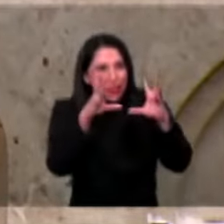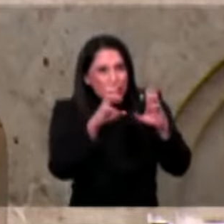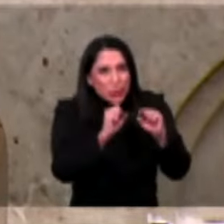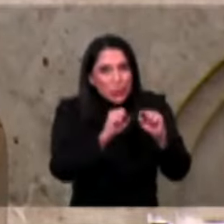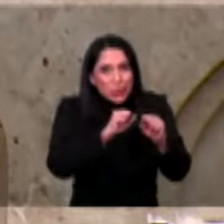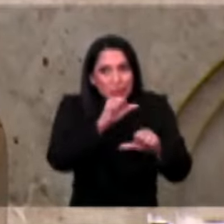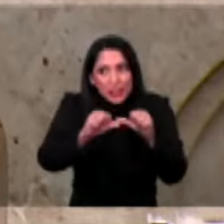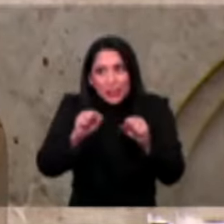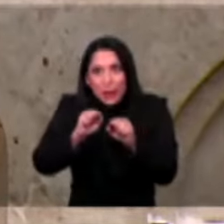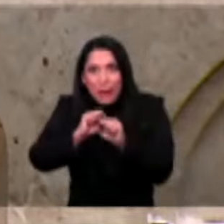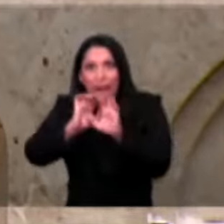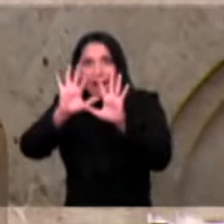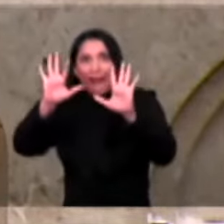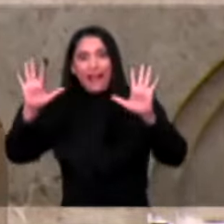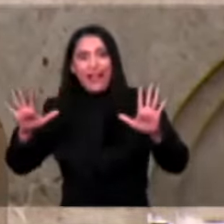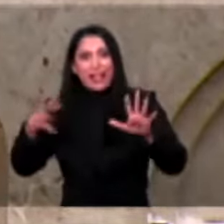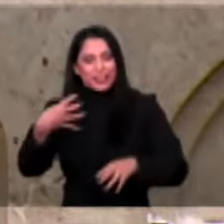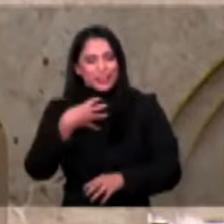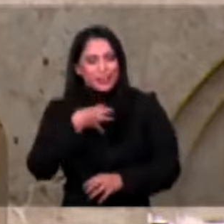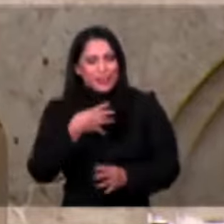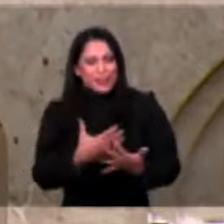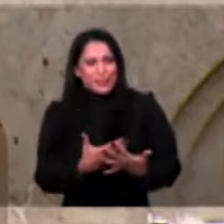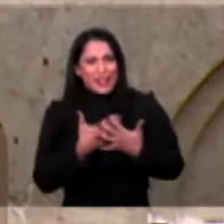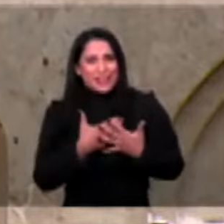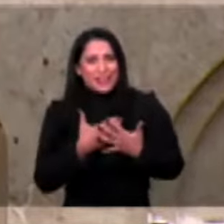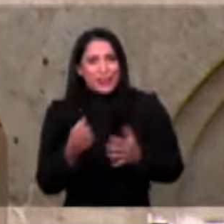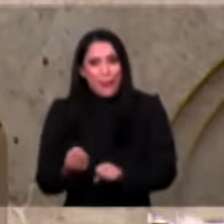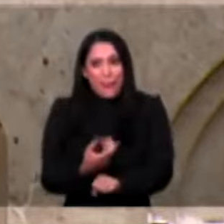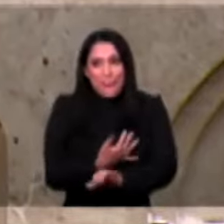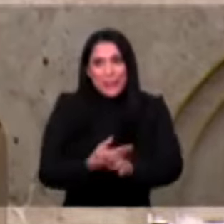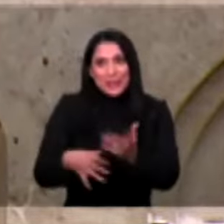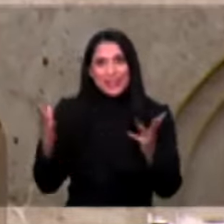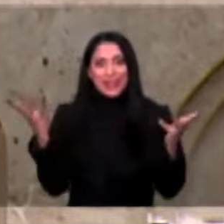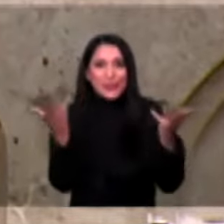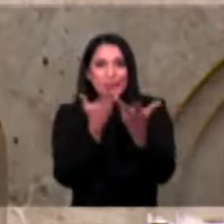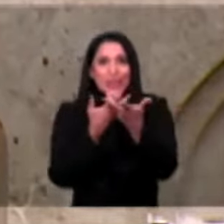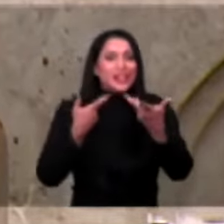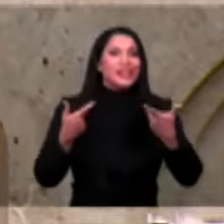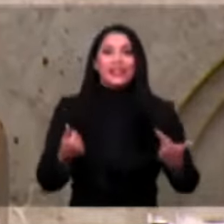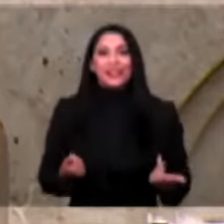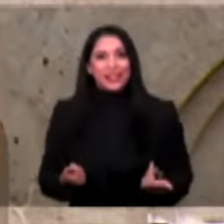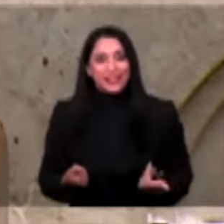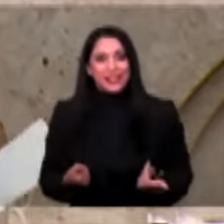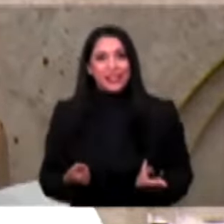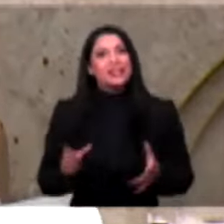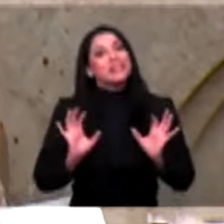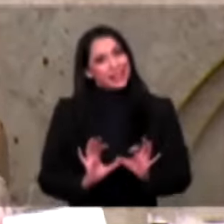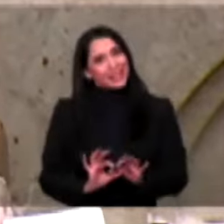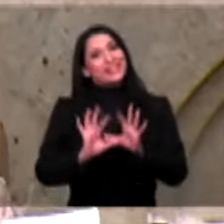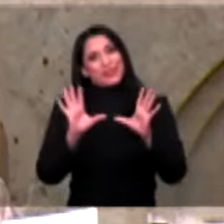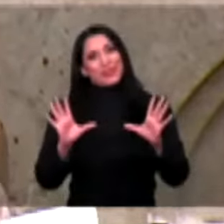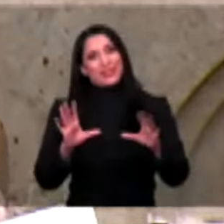paixão, emoção, beleza e, sobretudo, é